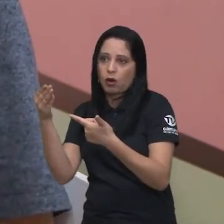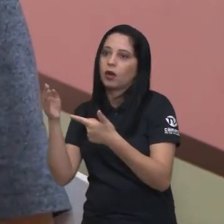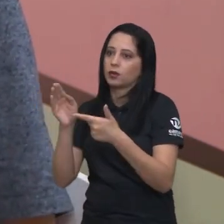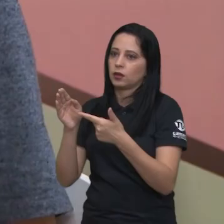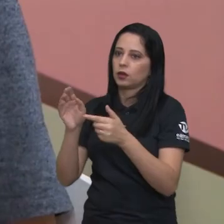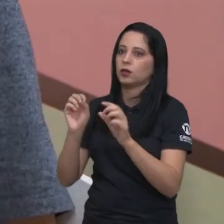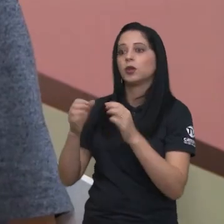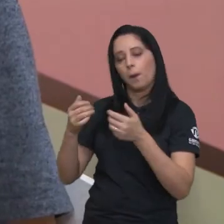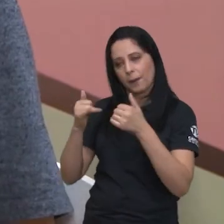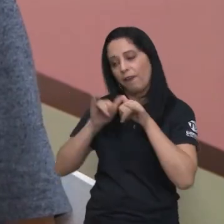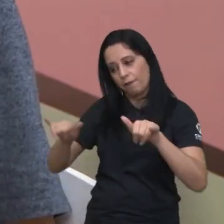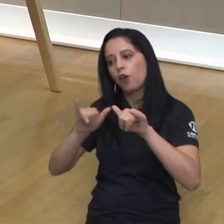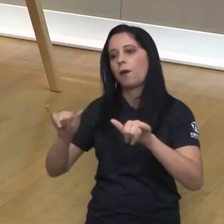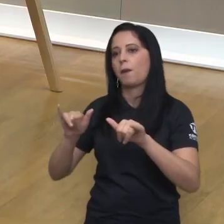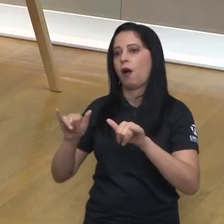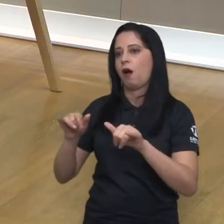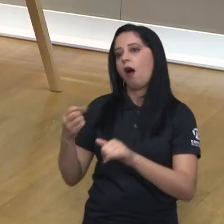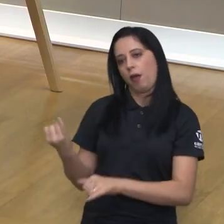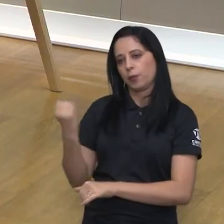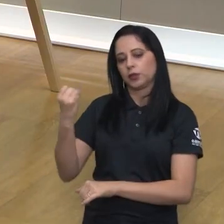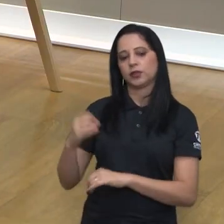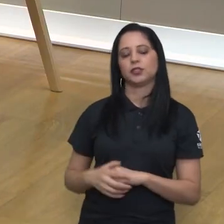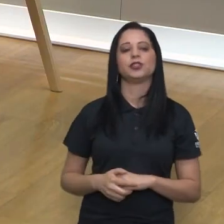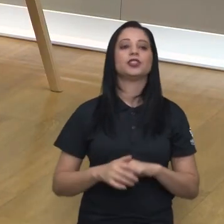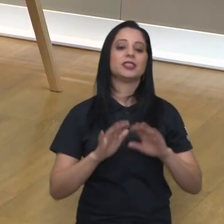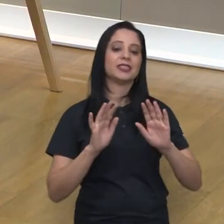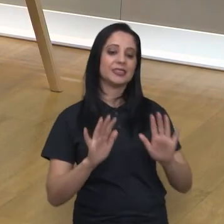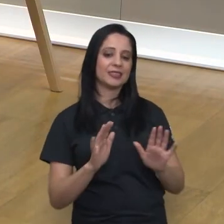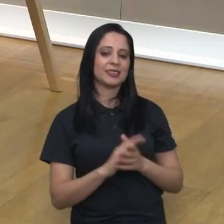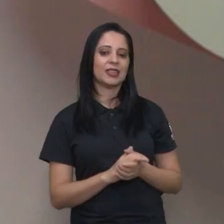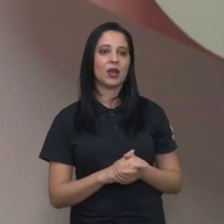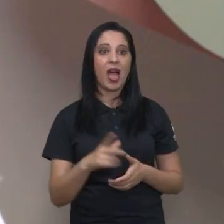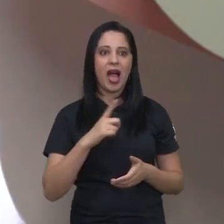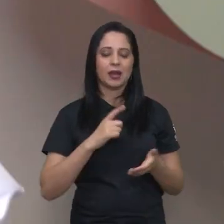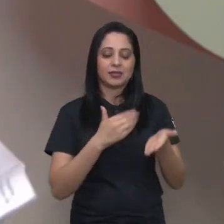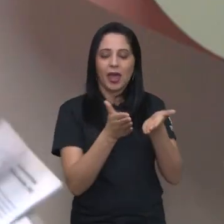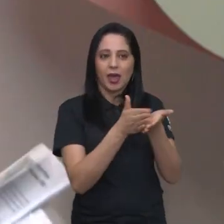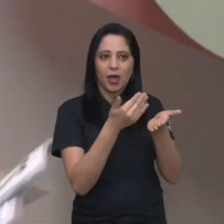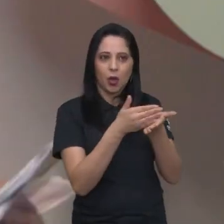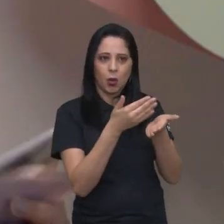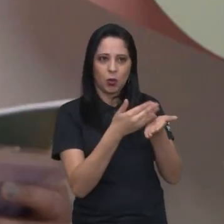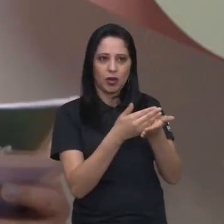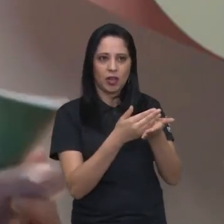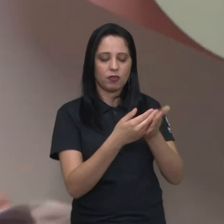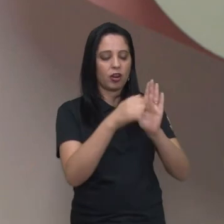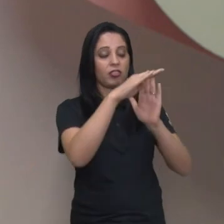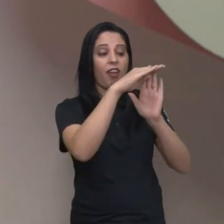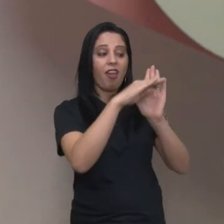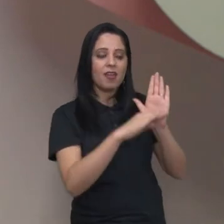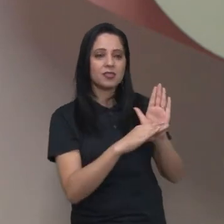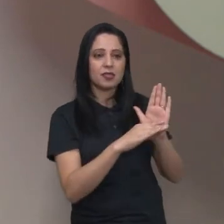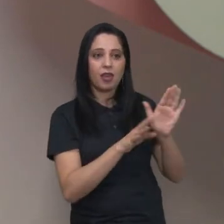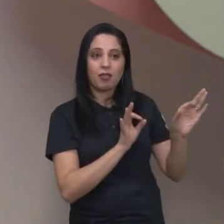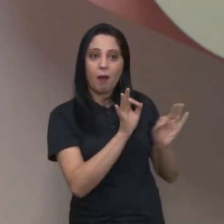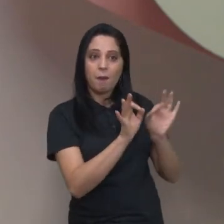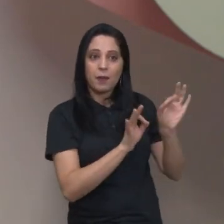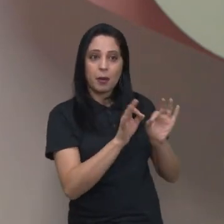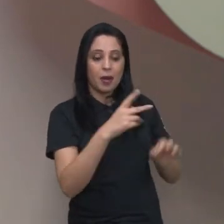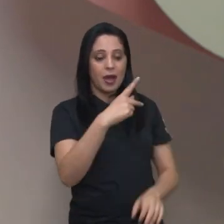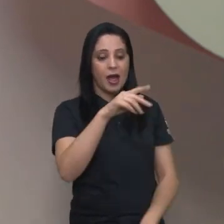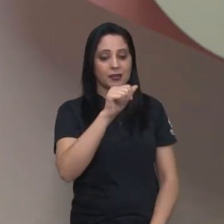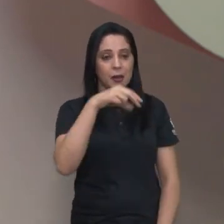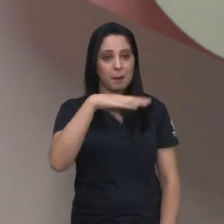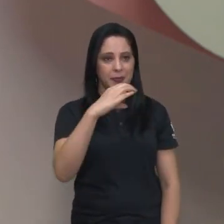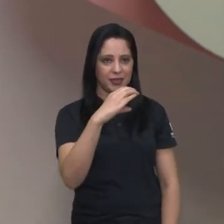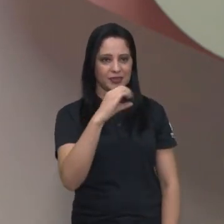e informar a população. E como o assunto é informação, a gente tem um livro aqui que são receitas todas preparadas com